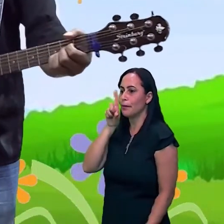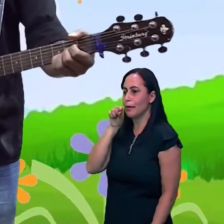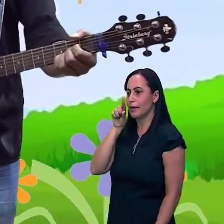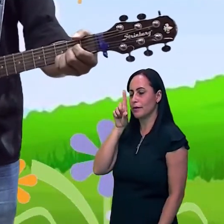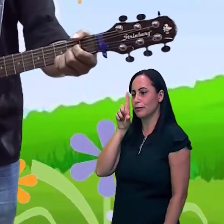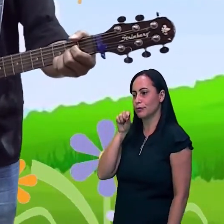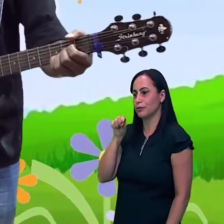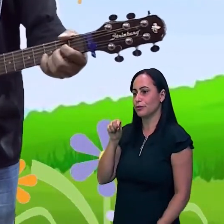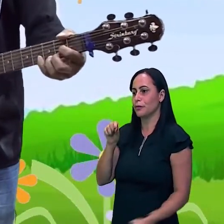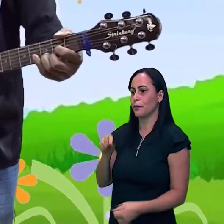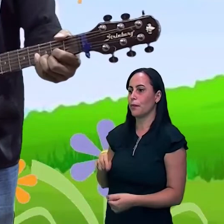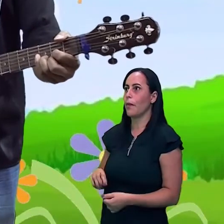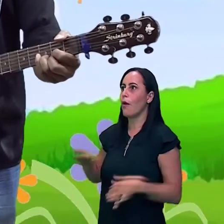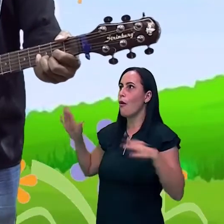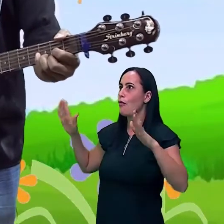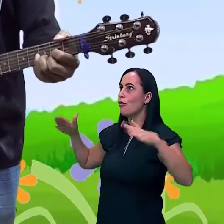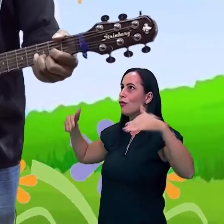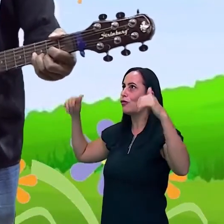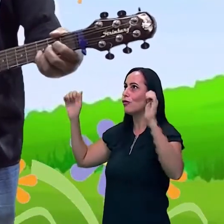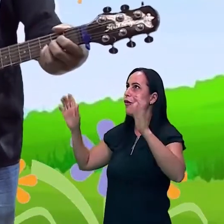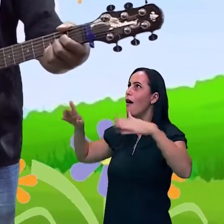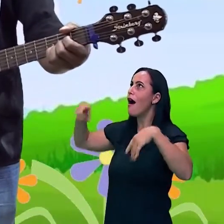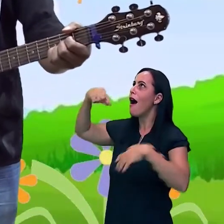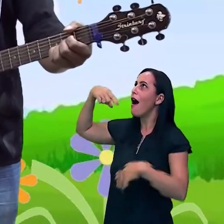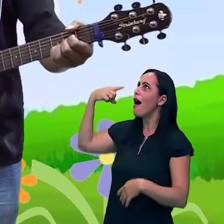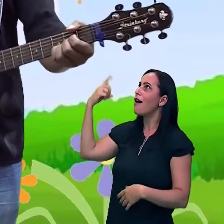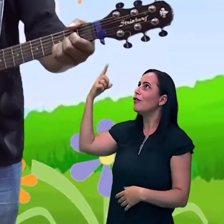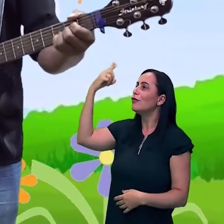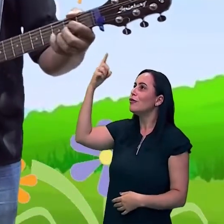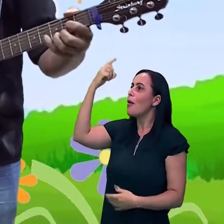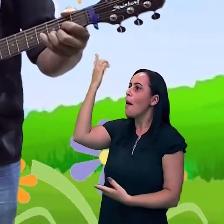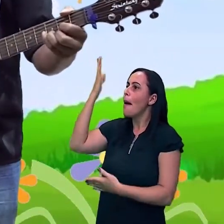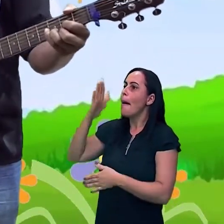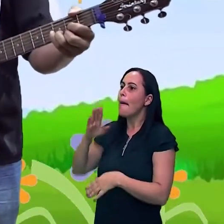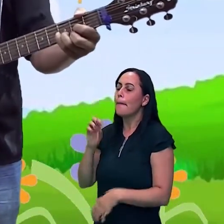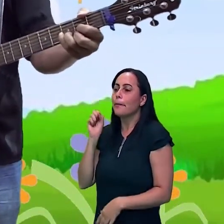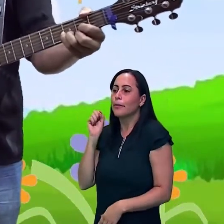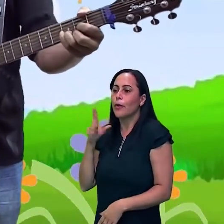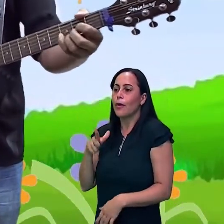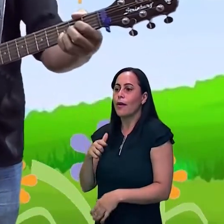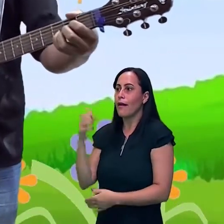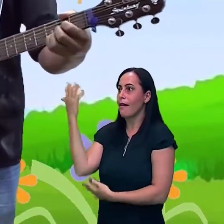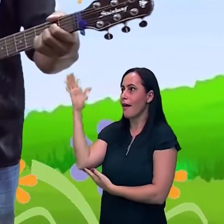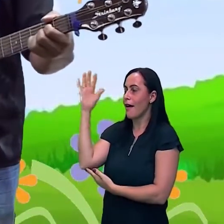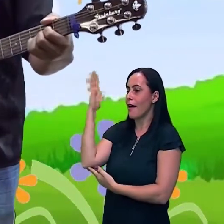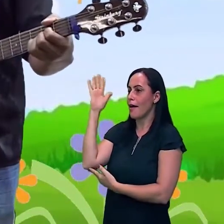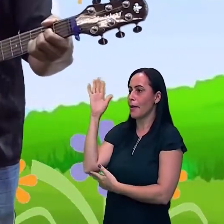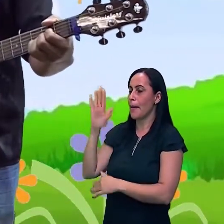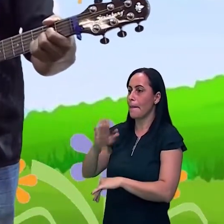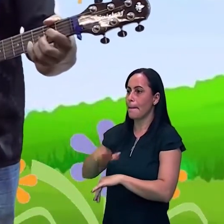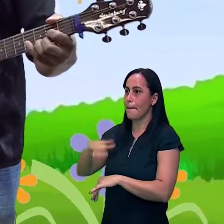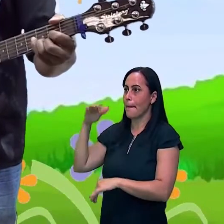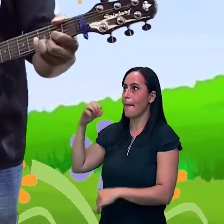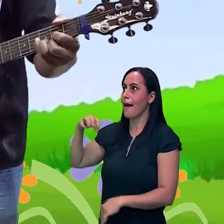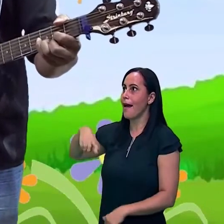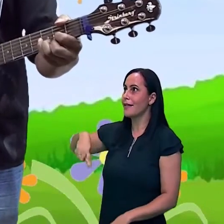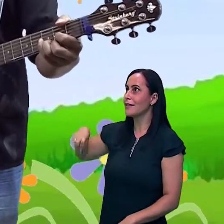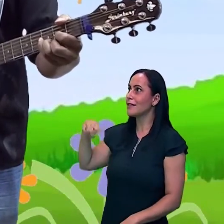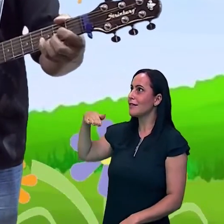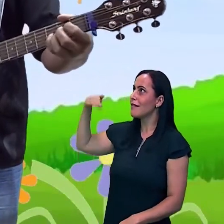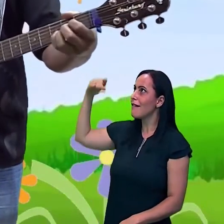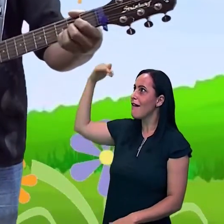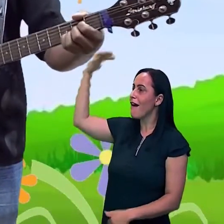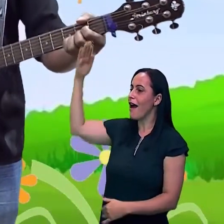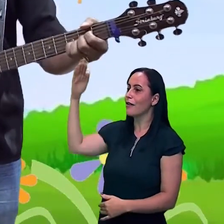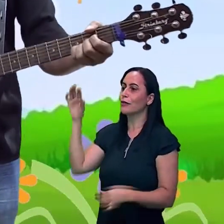Amigo pássaro, que voa mais alto que a árvore, que é mais alta que o gato, que é mais sabido